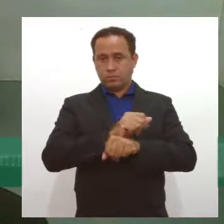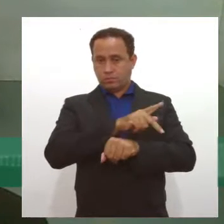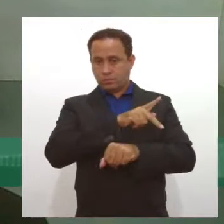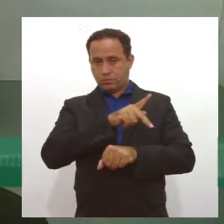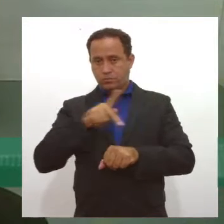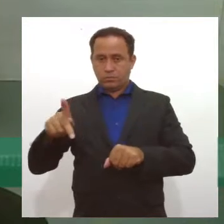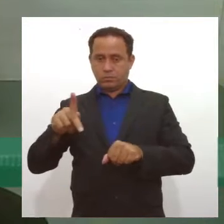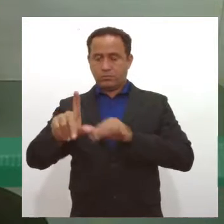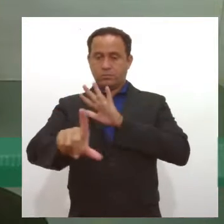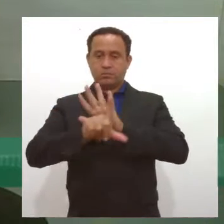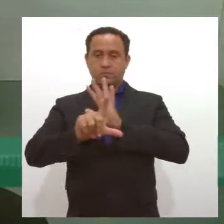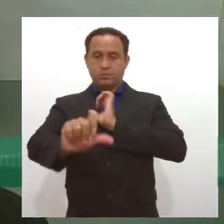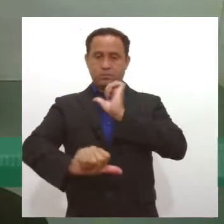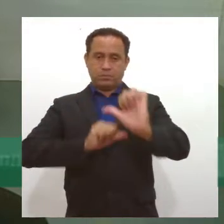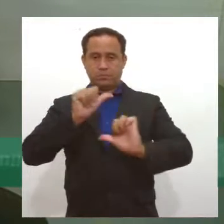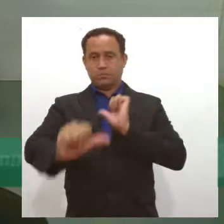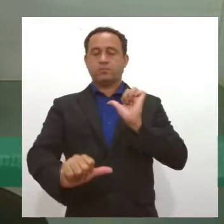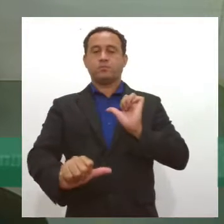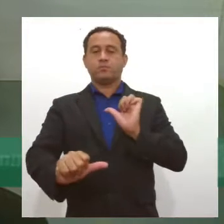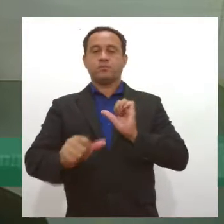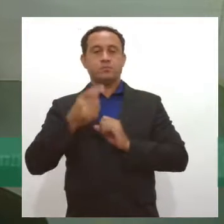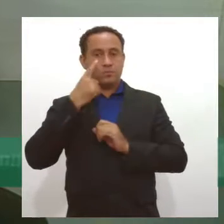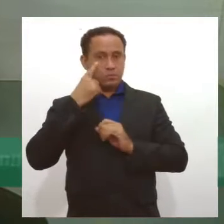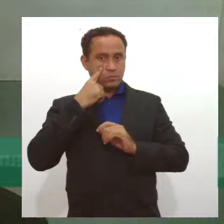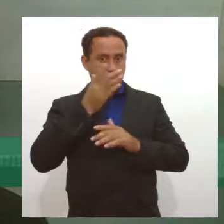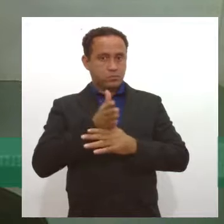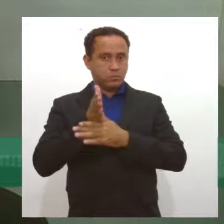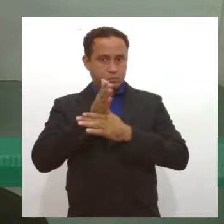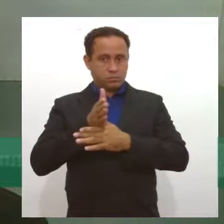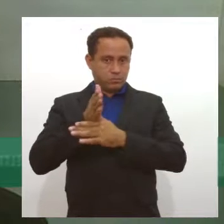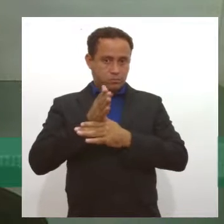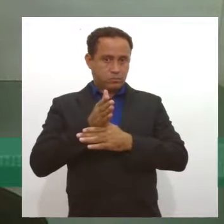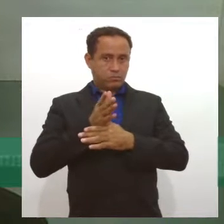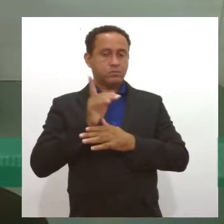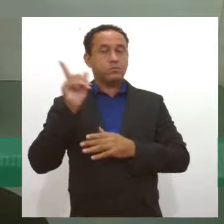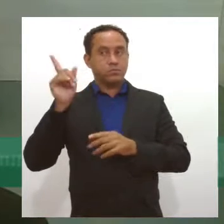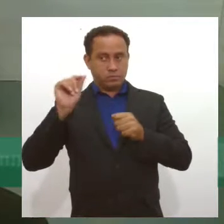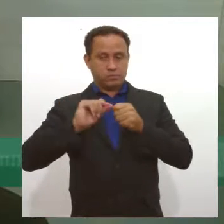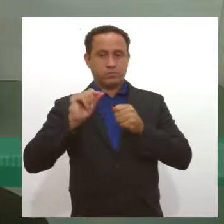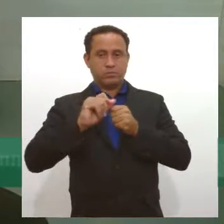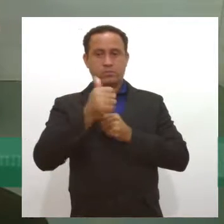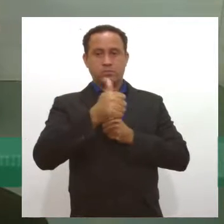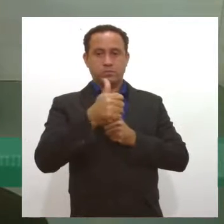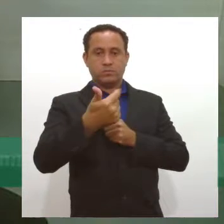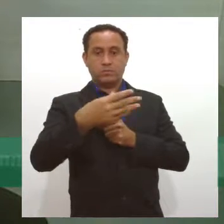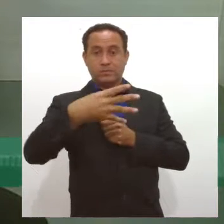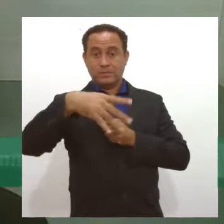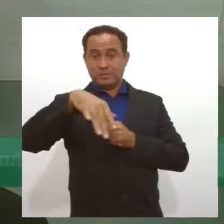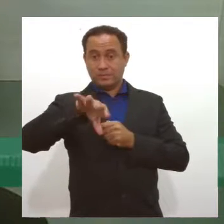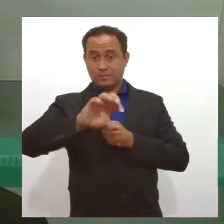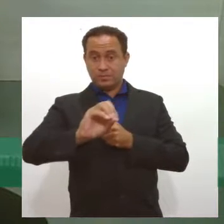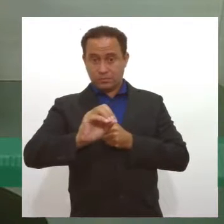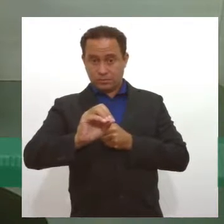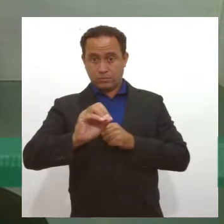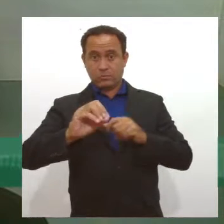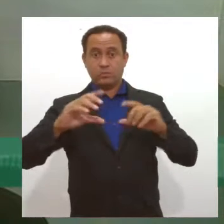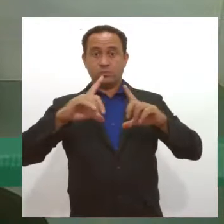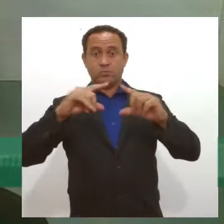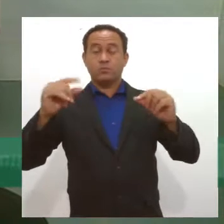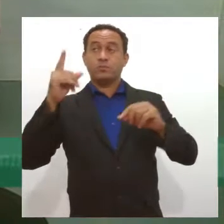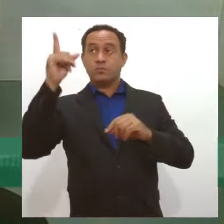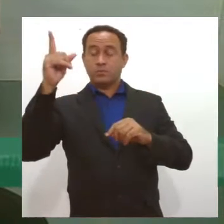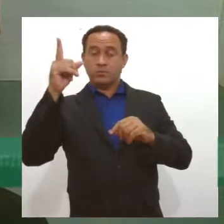virar lei. Vamos acompanhar uma matéria feita pela TV Câmara no dia 11 de maio, quando o plenário da